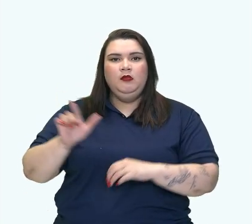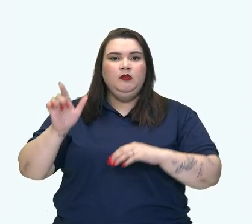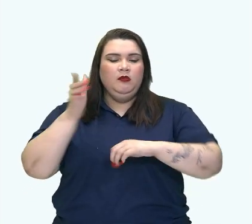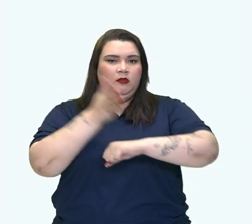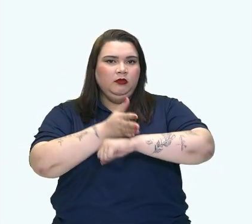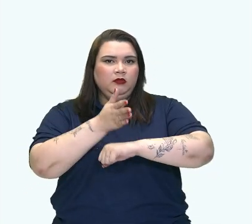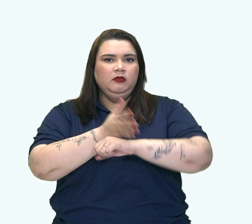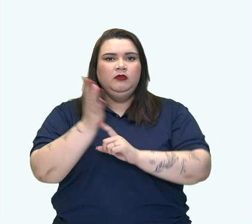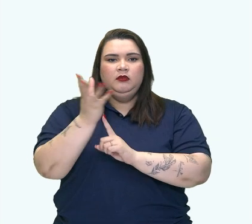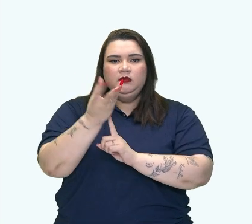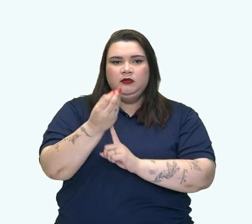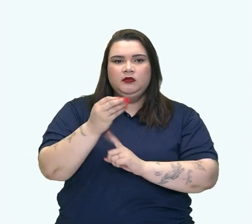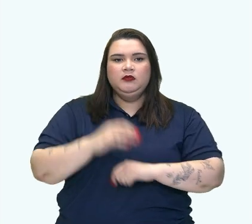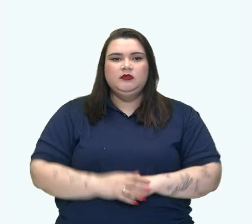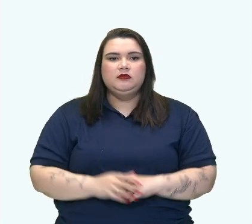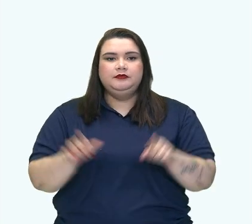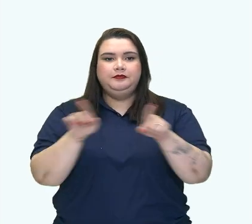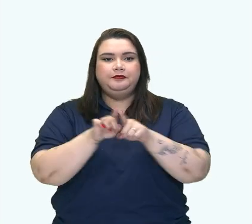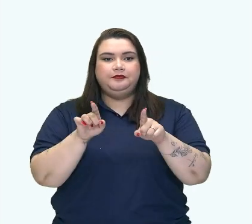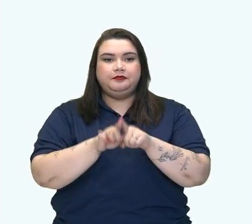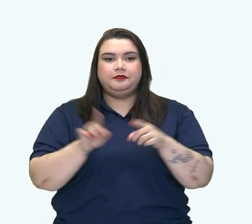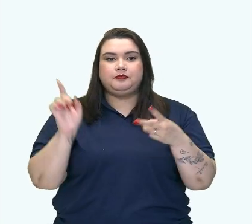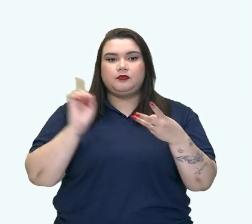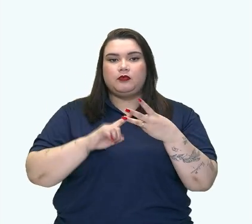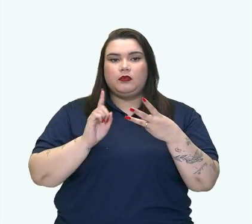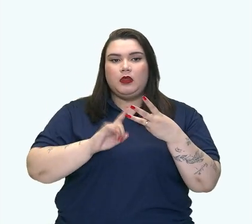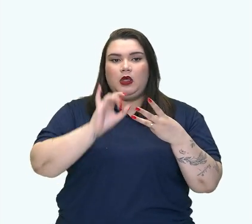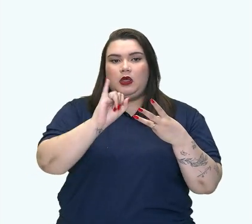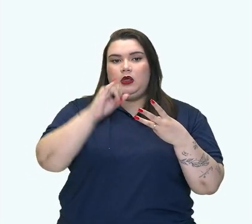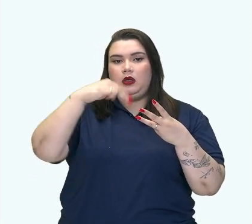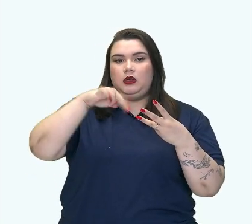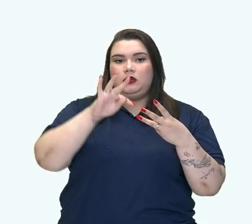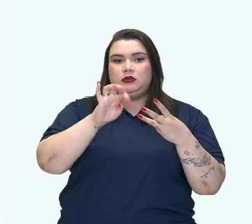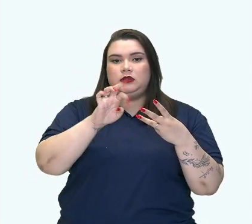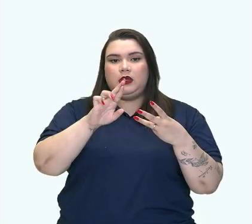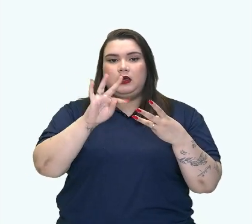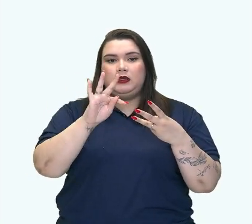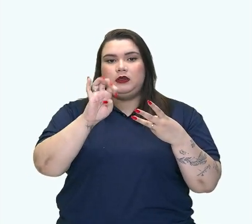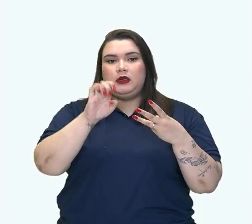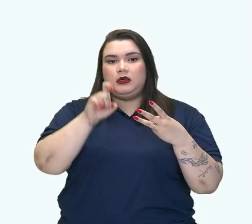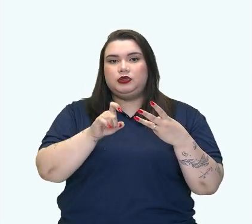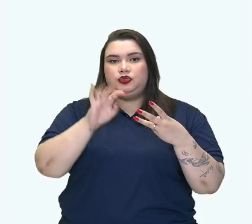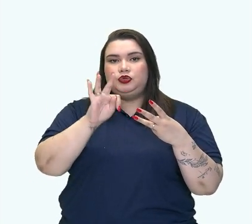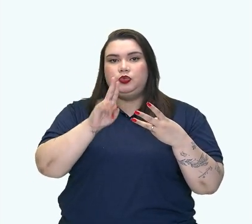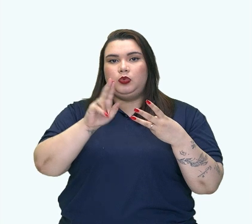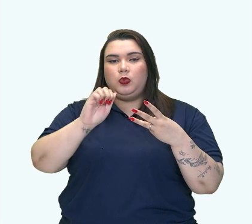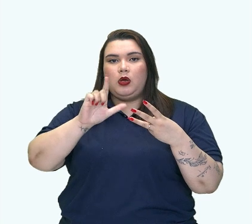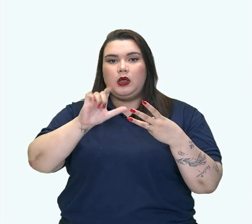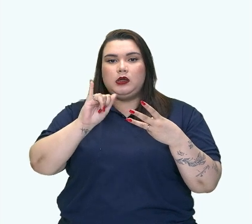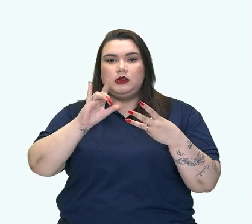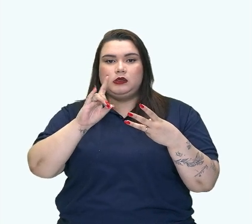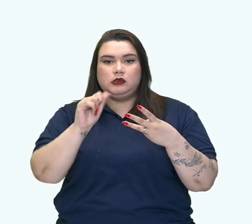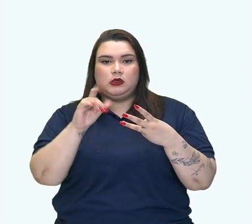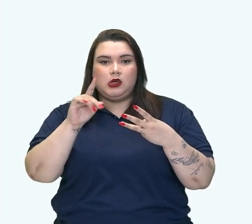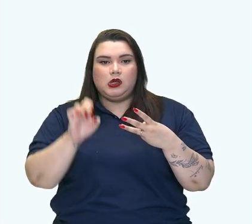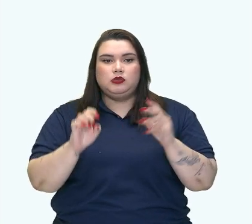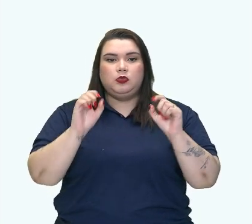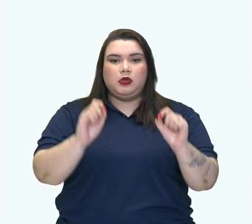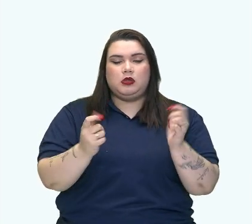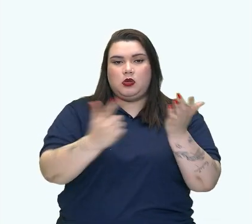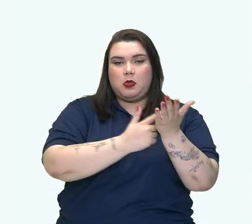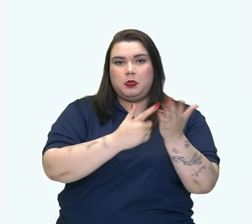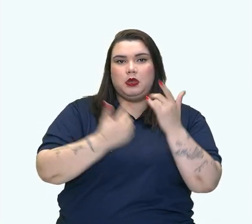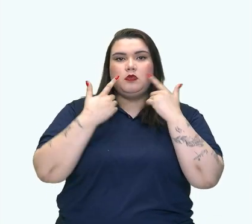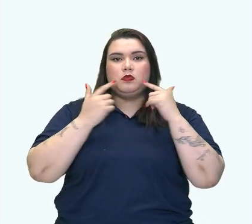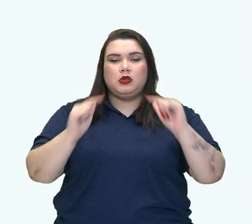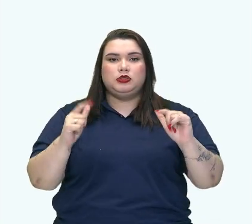A intertextualidade também, que é um diálogo com outras obras e linguagens. Muito importante esses temas urbanos